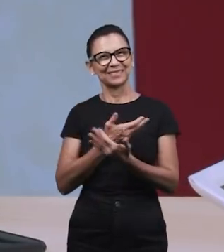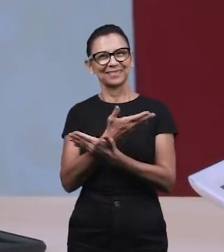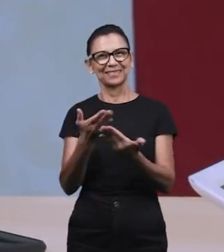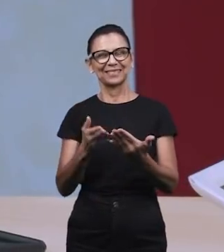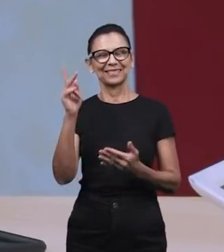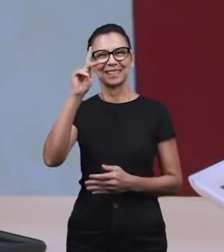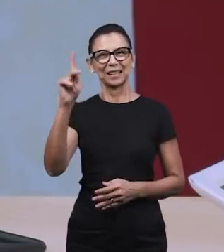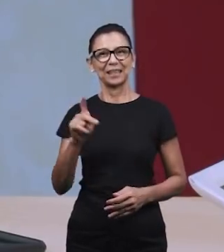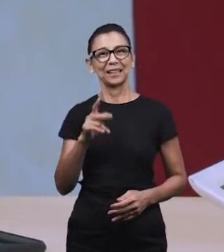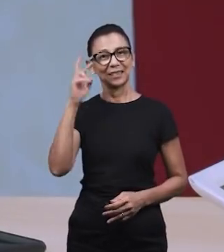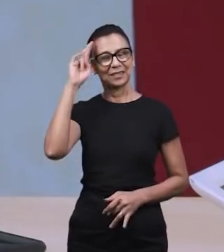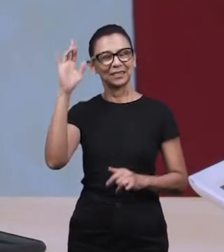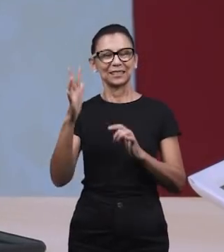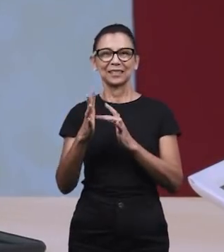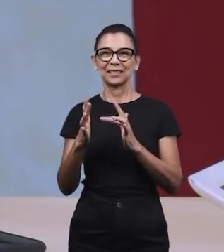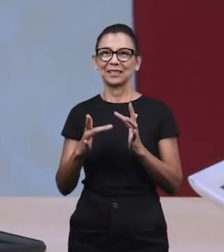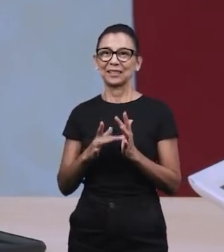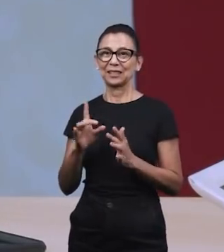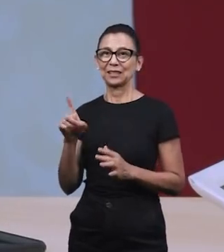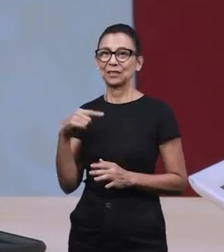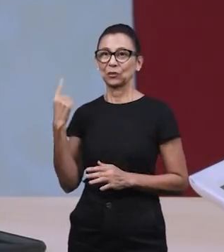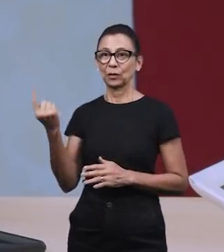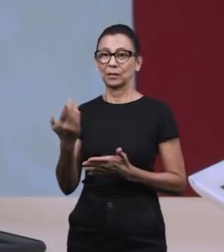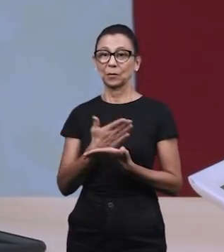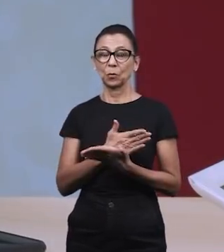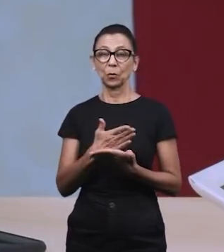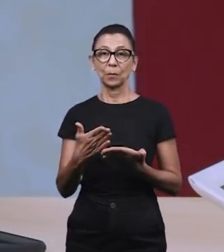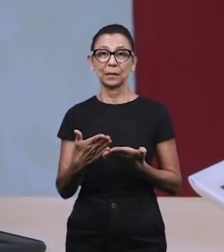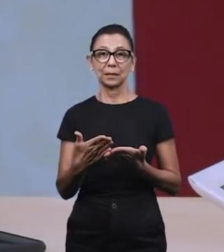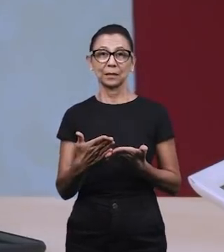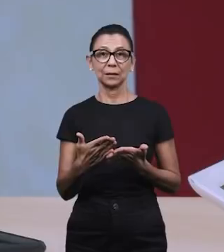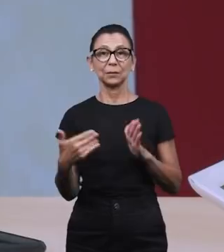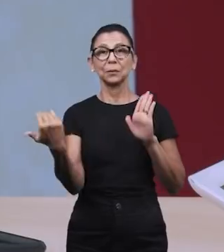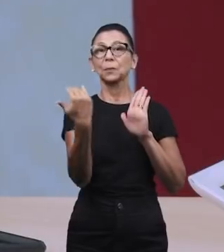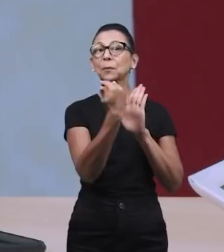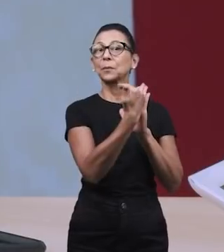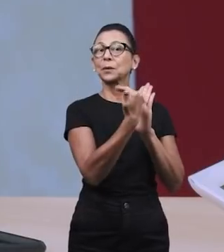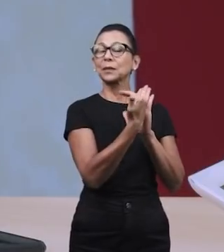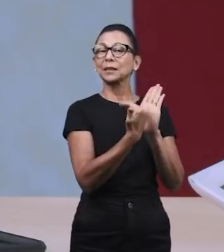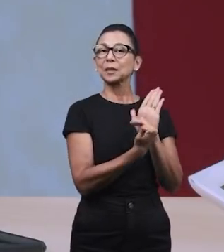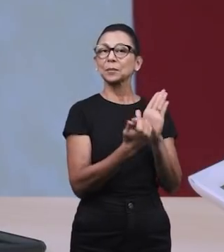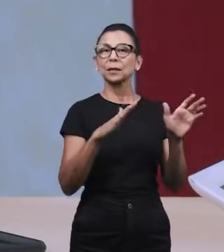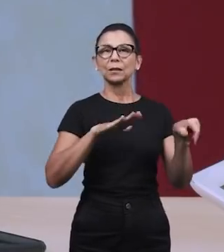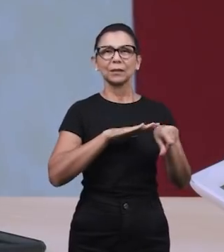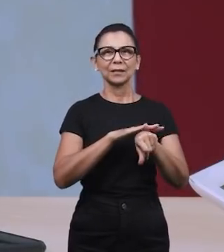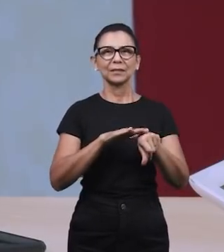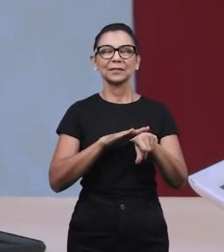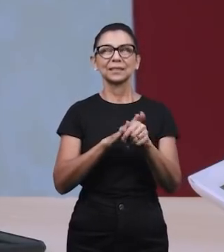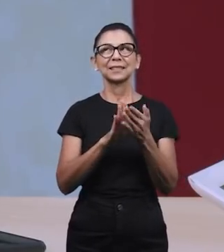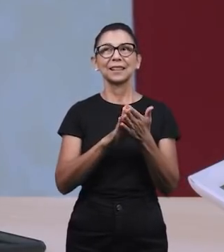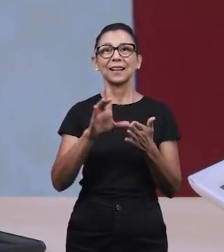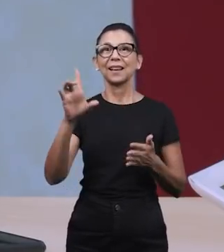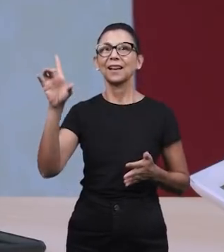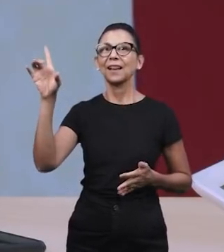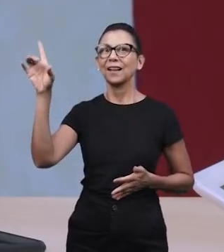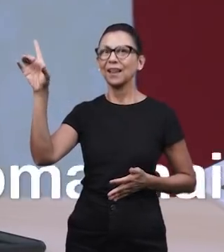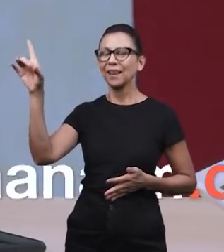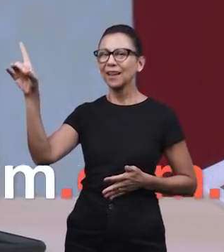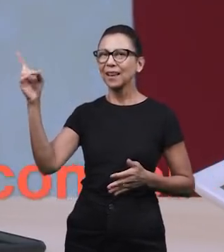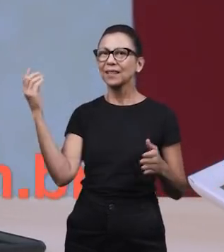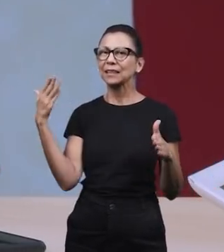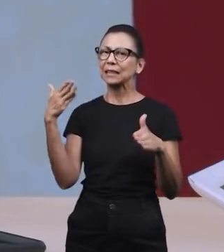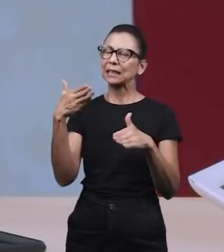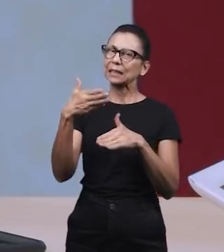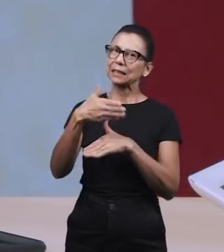Olá, eu te saúdo com a paz do Senhor Jesus. Nós estamos começando mais uma edição do programa Conversas Bíblicas. Esse programa